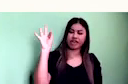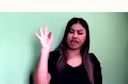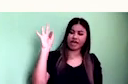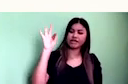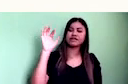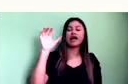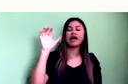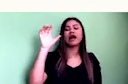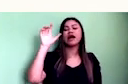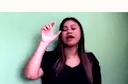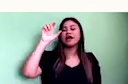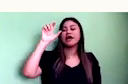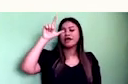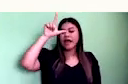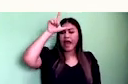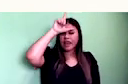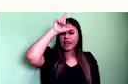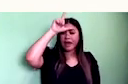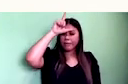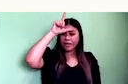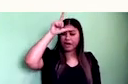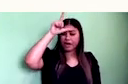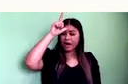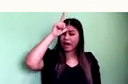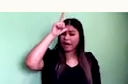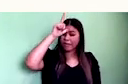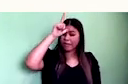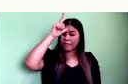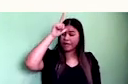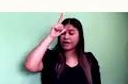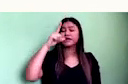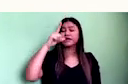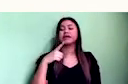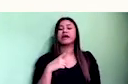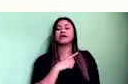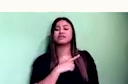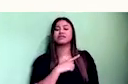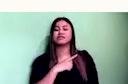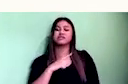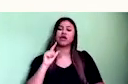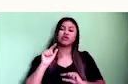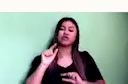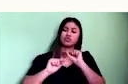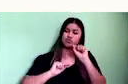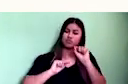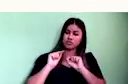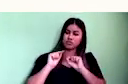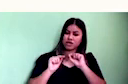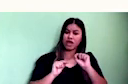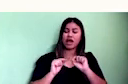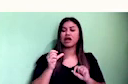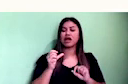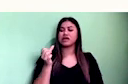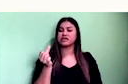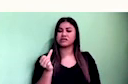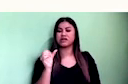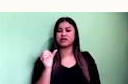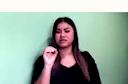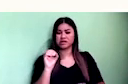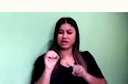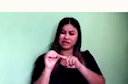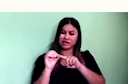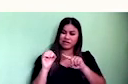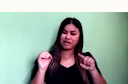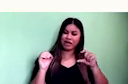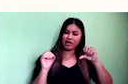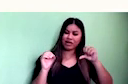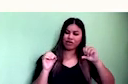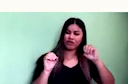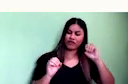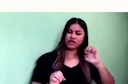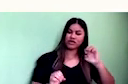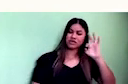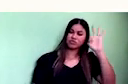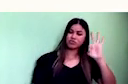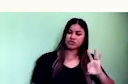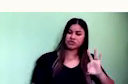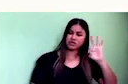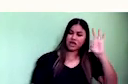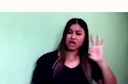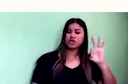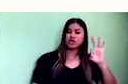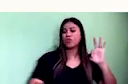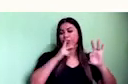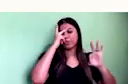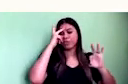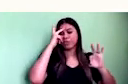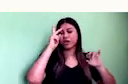uso, uma grande população, né, parte da população faz uso, tá? De 70% a 90% dessa população como forma